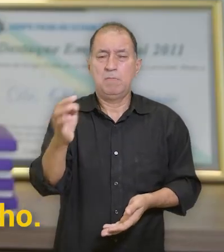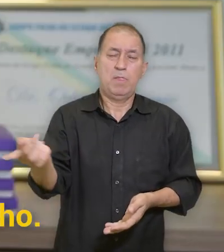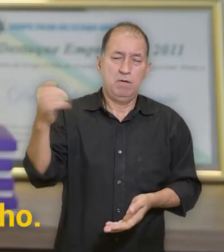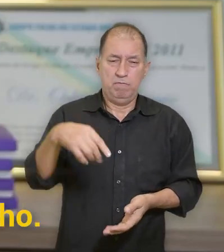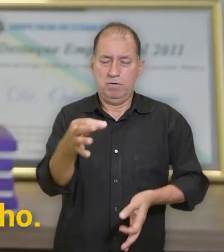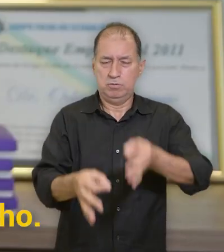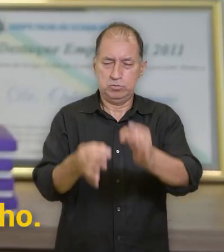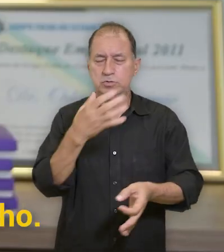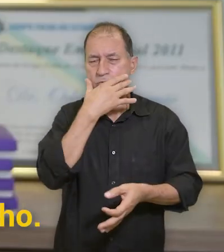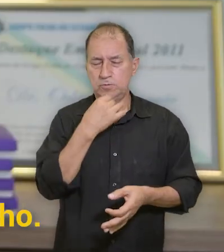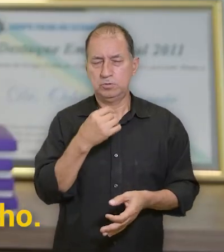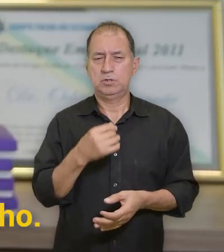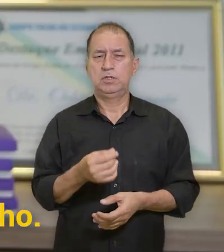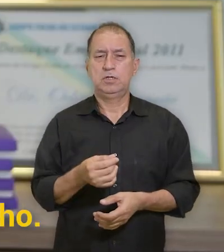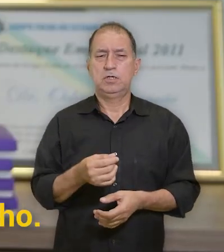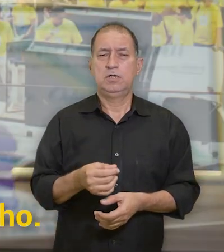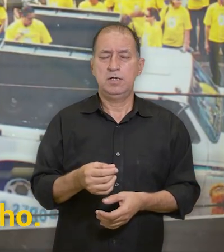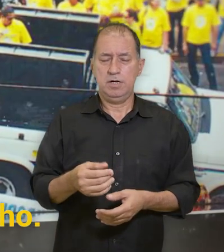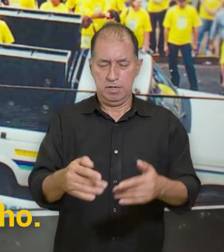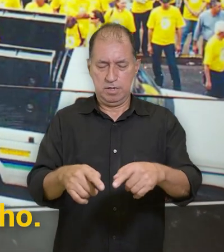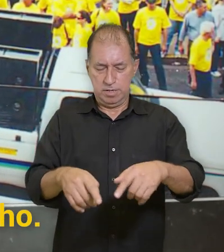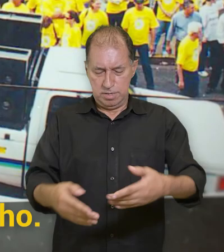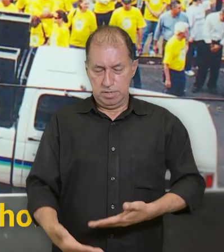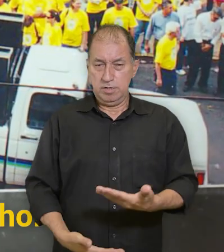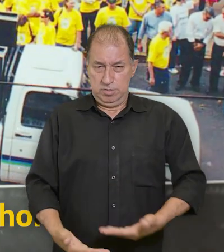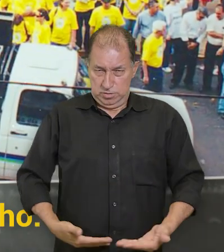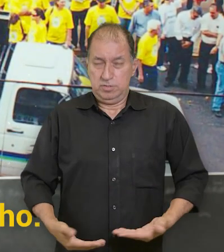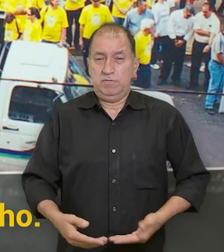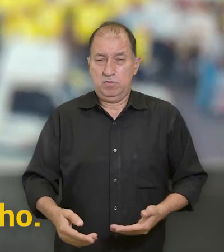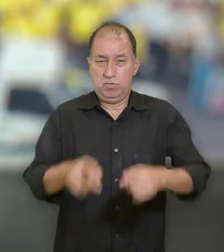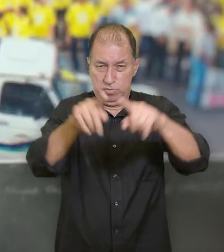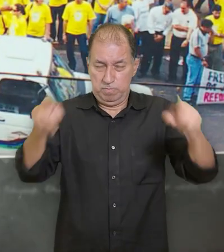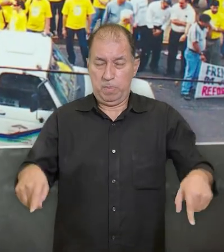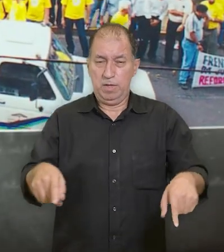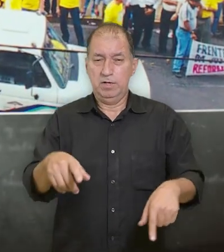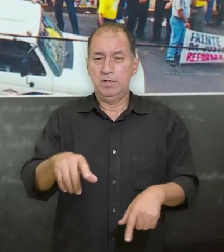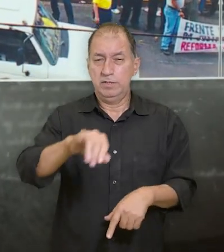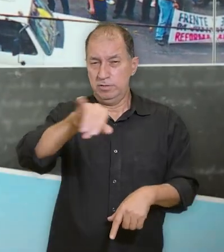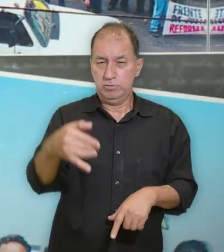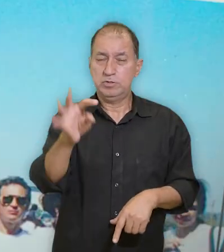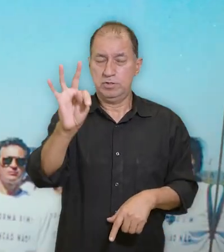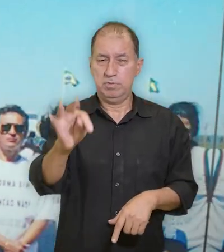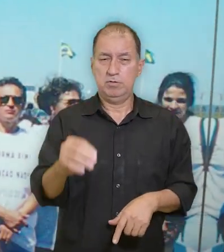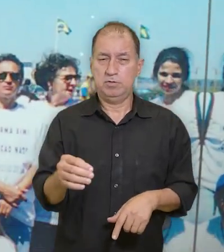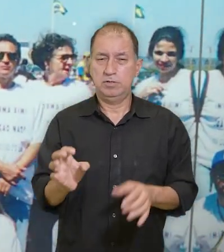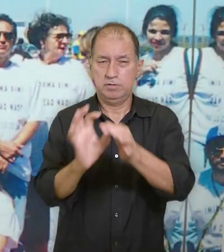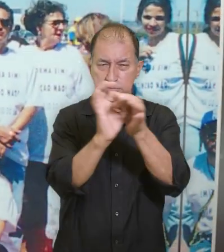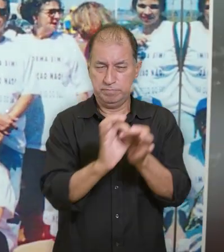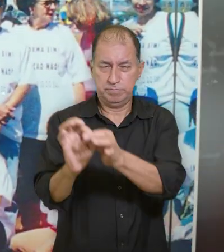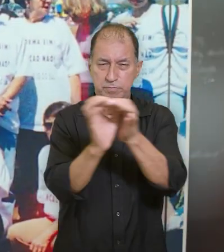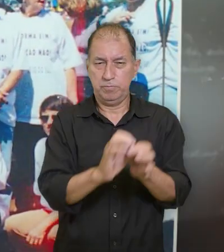Veio os juízes, os servidores da Justiça do Trabalho, nós fizemos assim uma união.